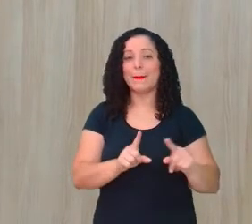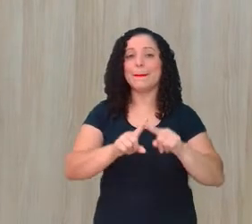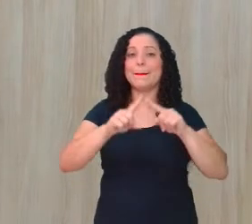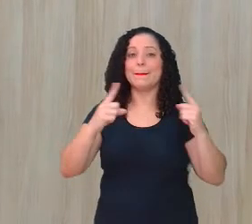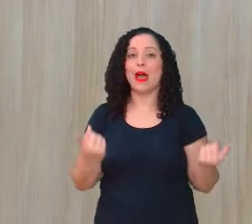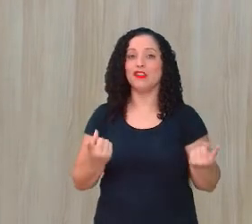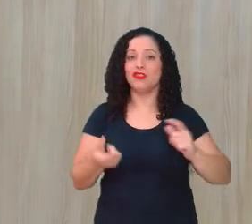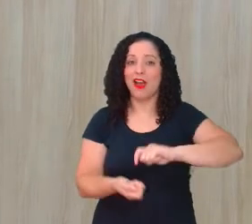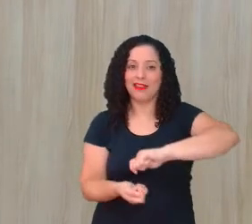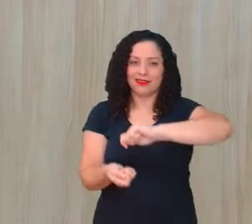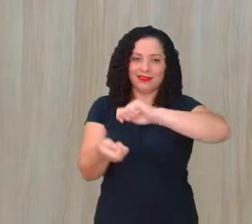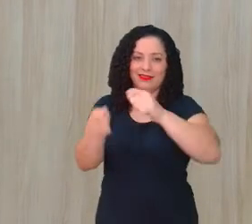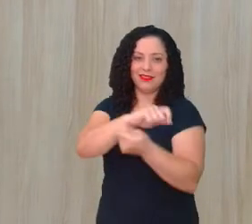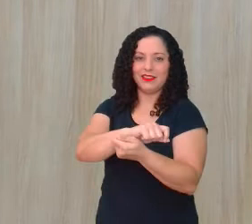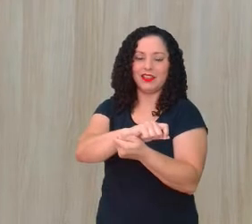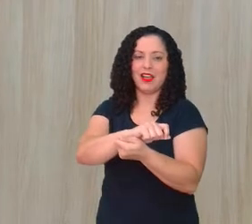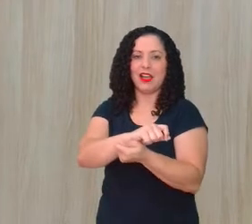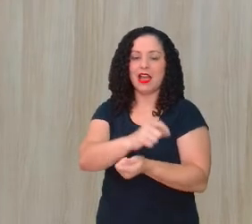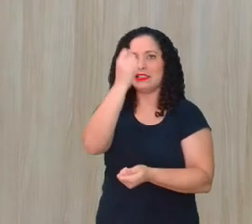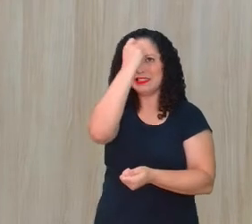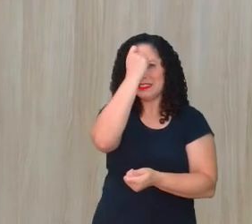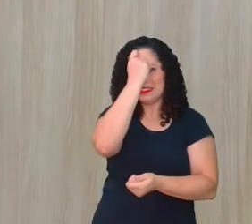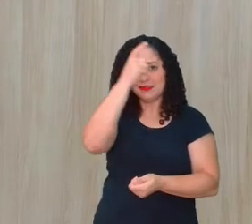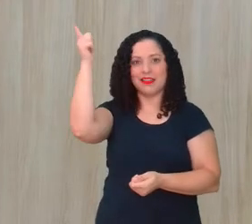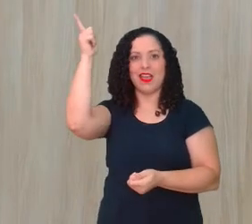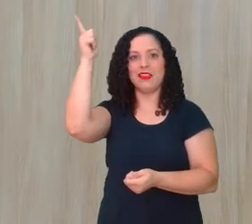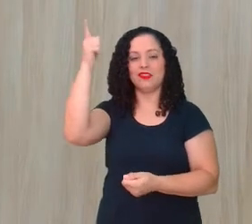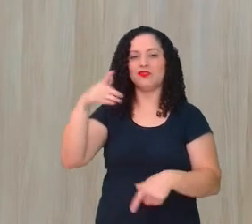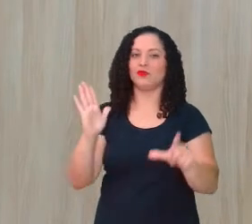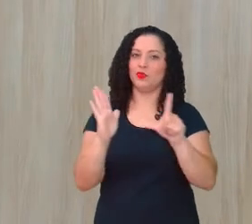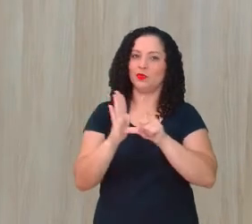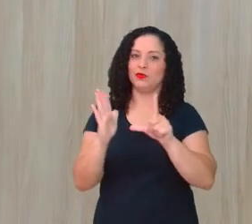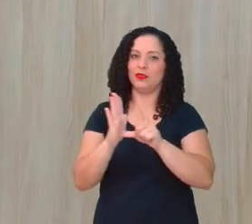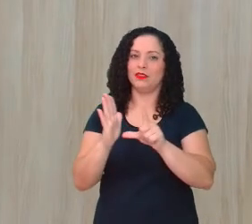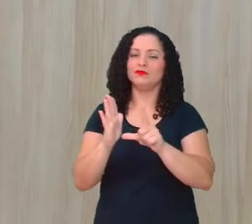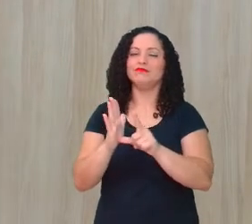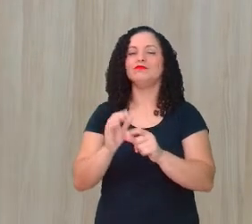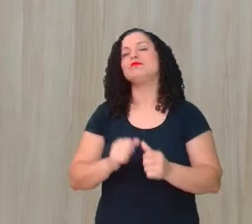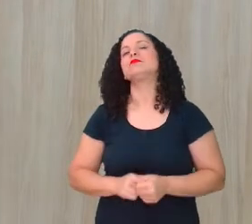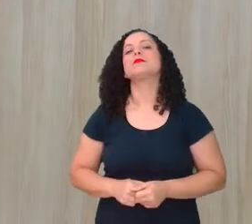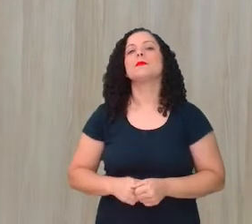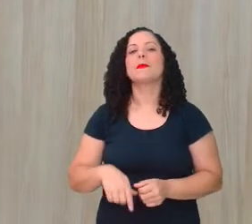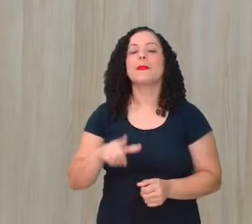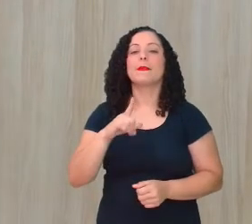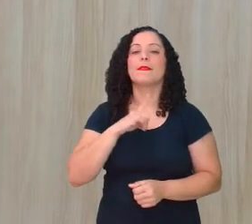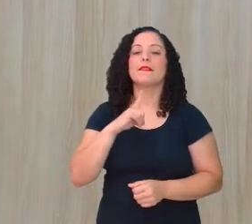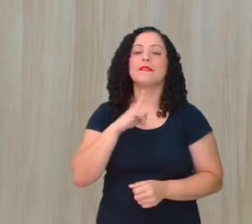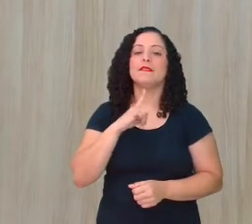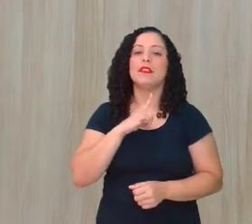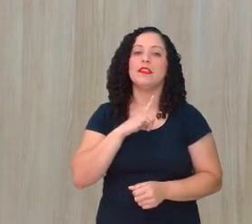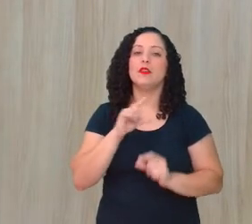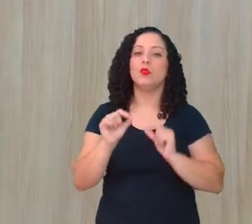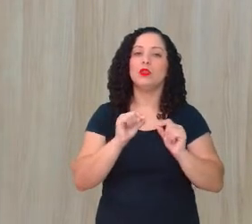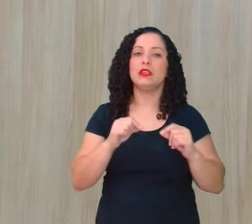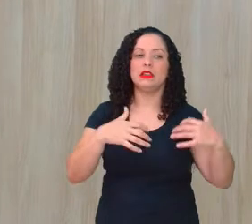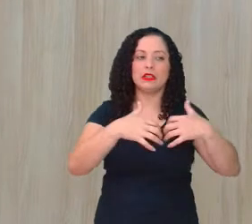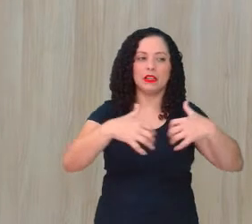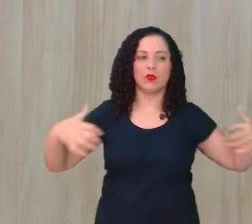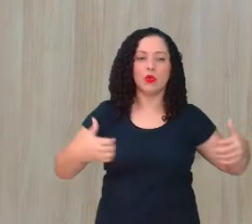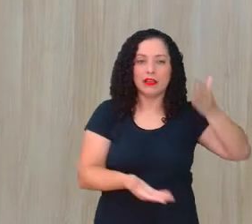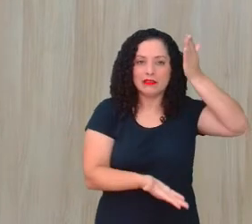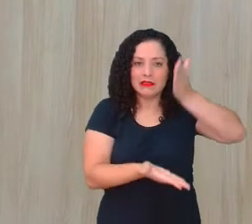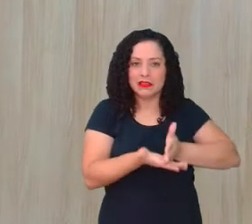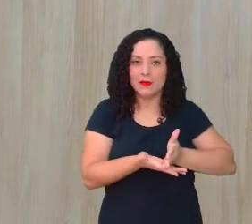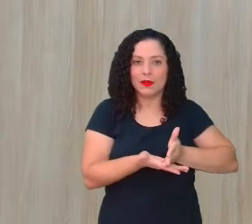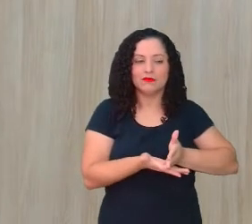vai adotar as ideias da reforma protestante. Então a gente vai ter aí a questão, né, do rompimento com o culto,